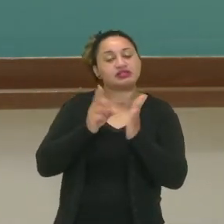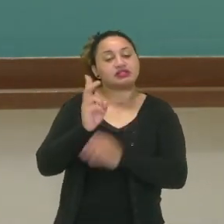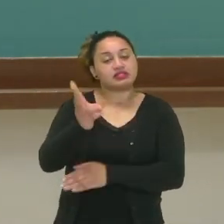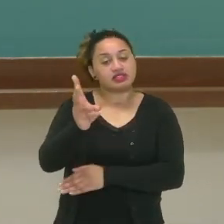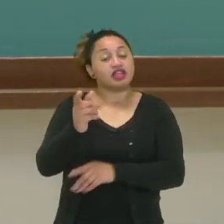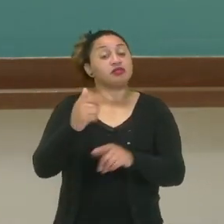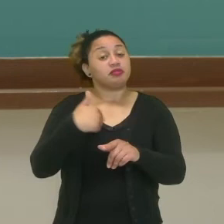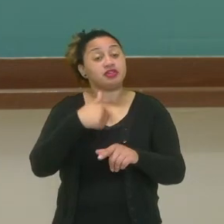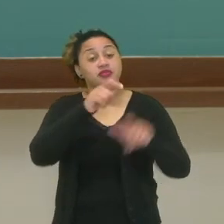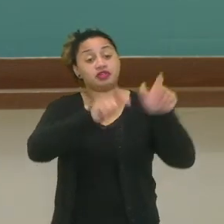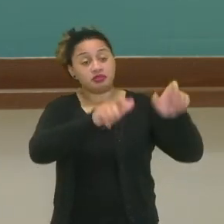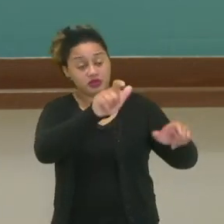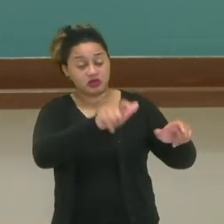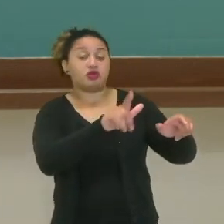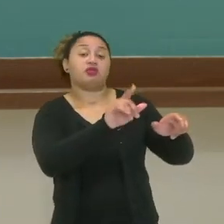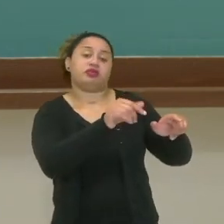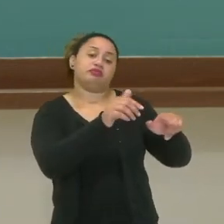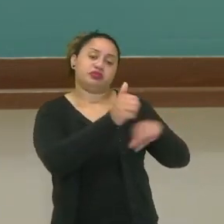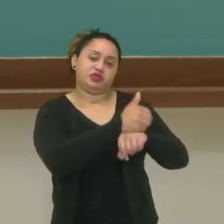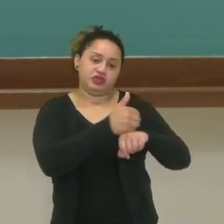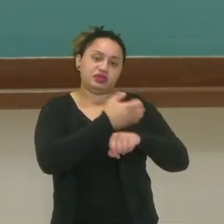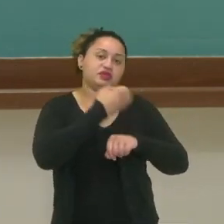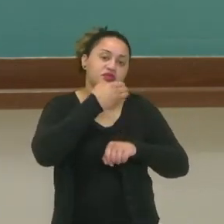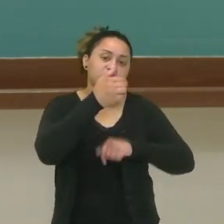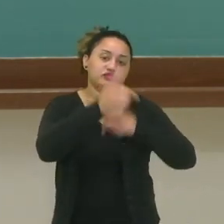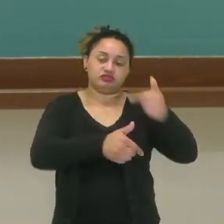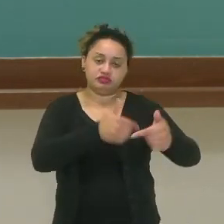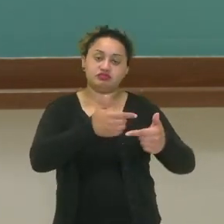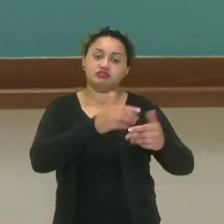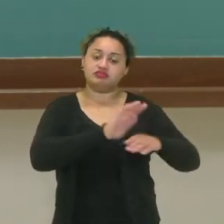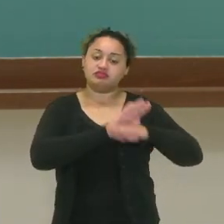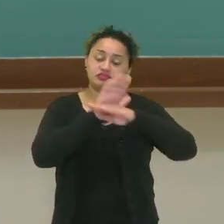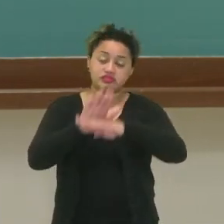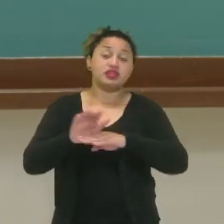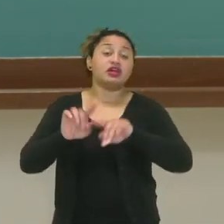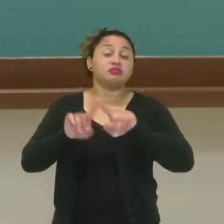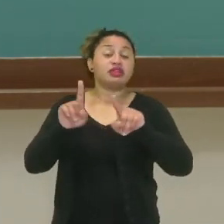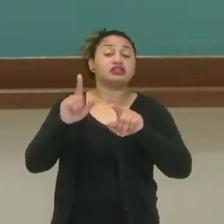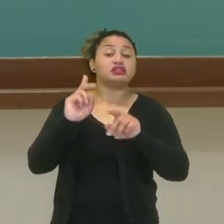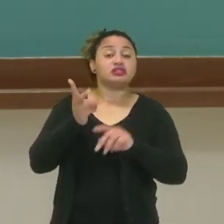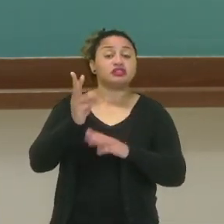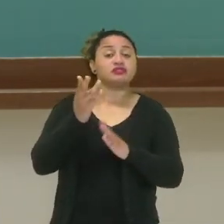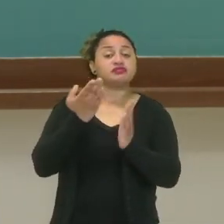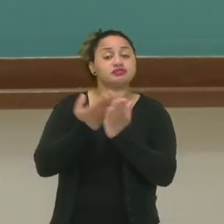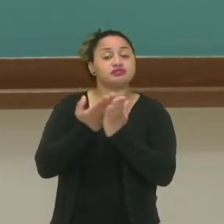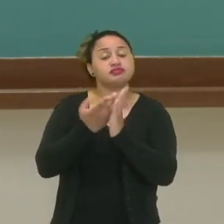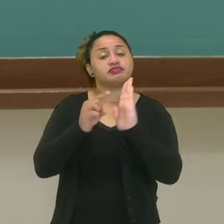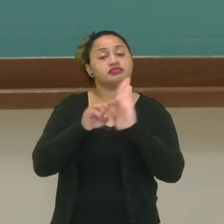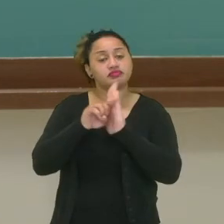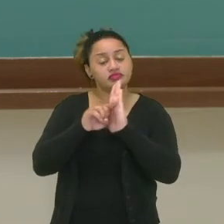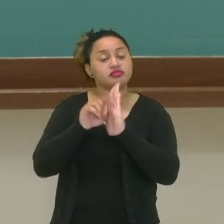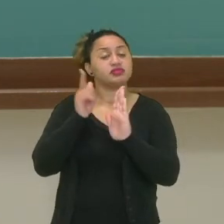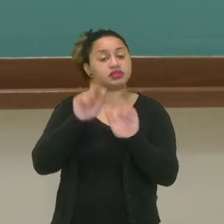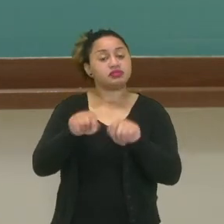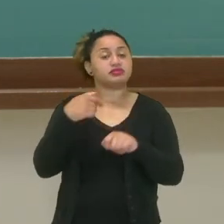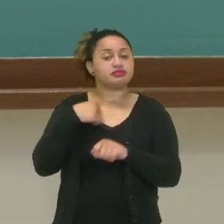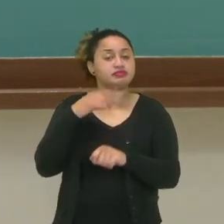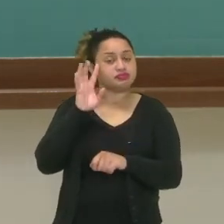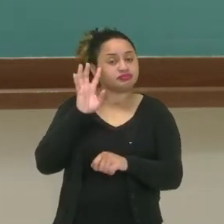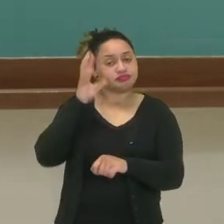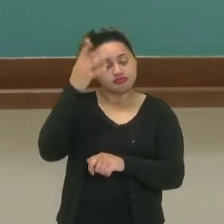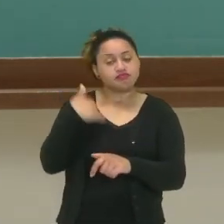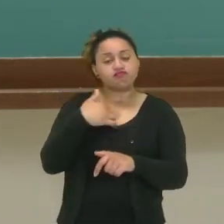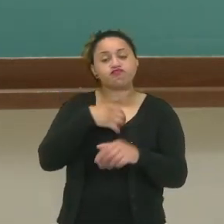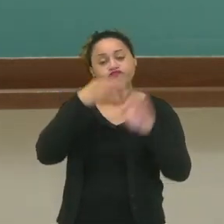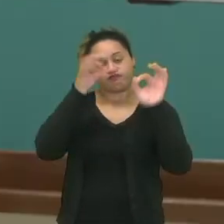tendo pessoas muito capazes, porque ele vai ter que sempre estar estudando exatamente para ele poder tomar as decisões acertadas. Então